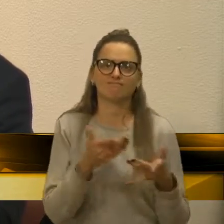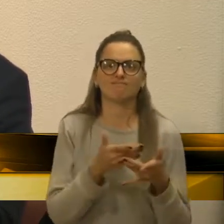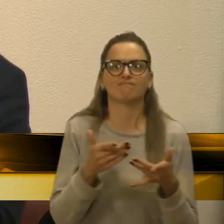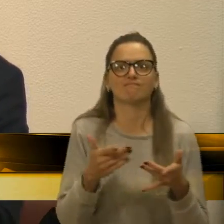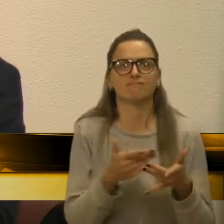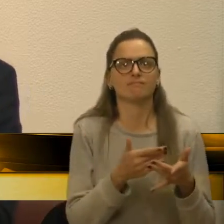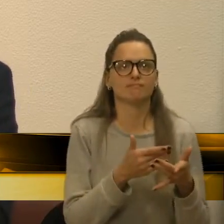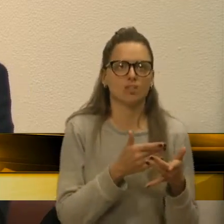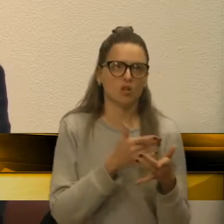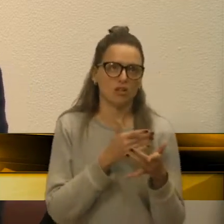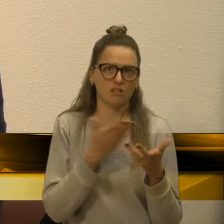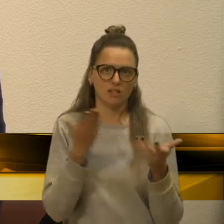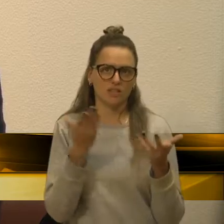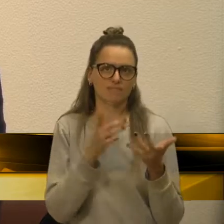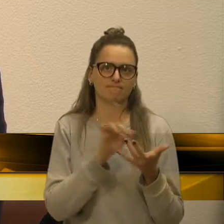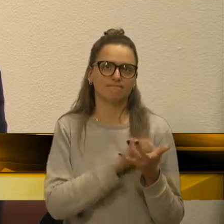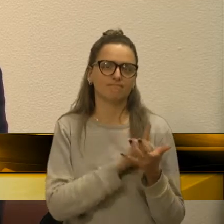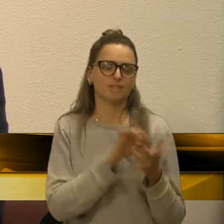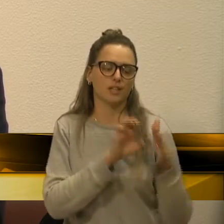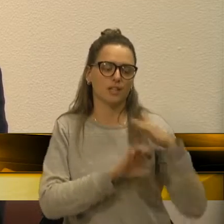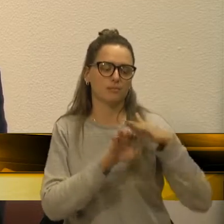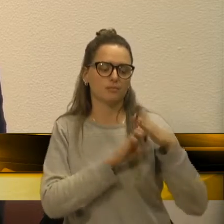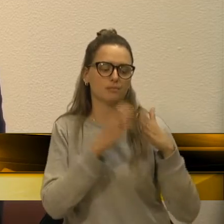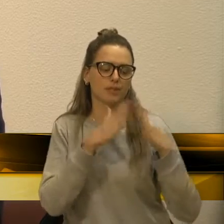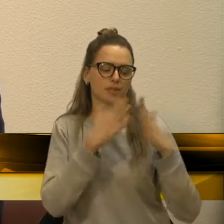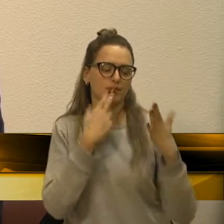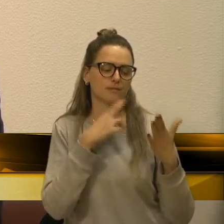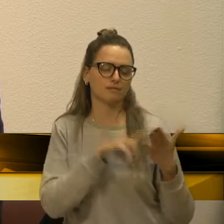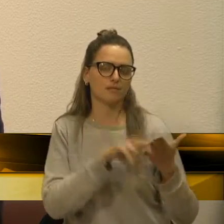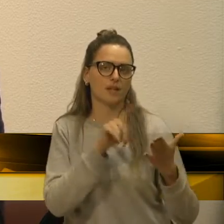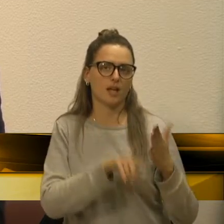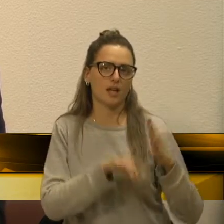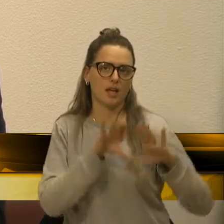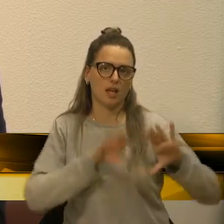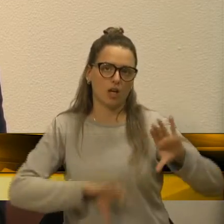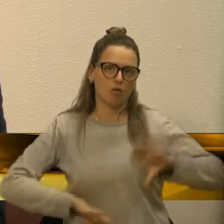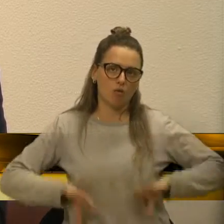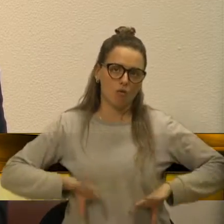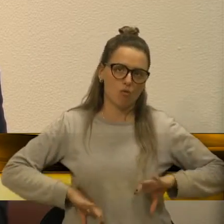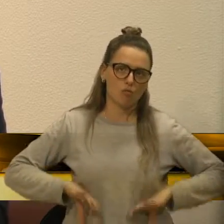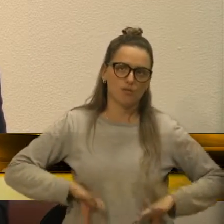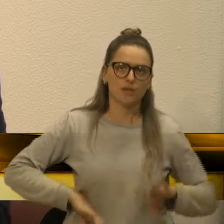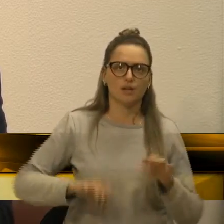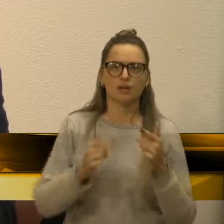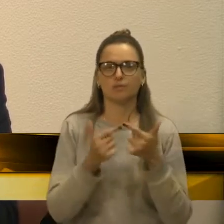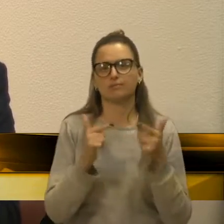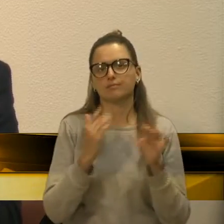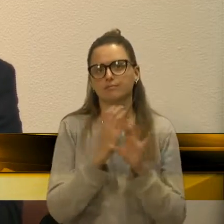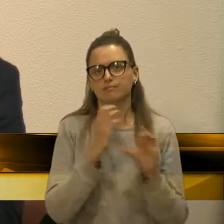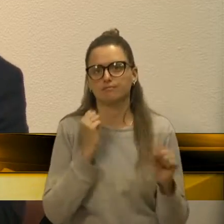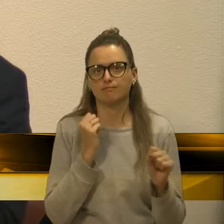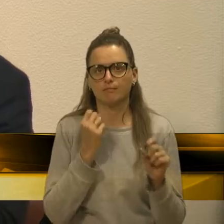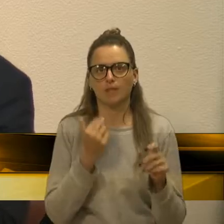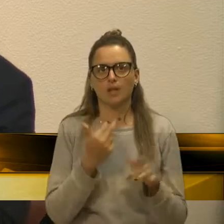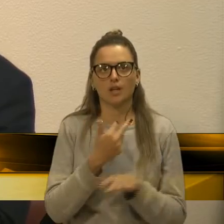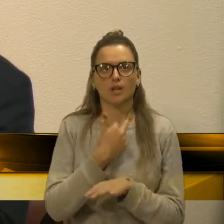fama de que a empresa de Correios e Telégrafos é uma empresa corrupta, que é uma empresa que não dá lucro, que não pode mais